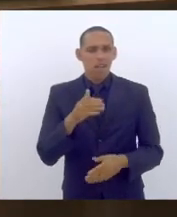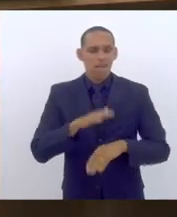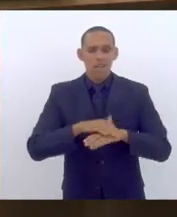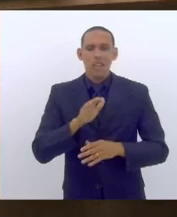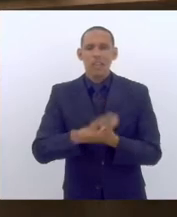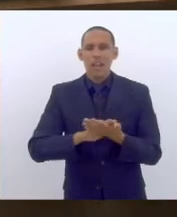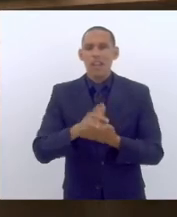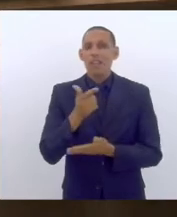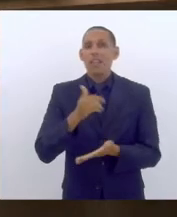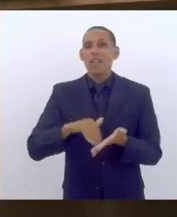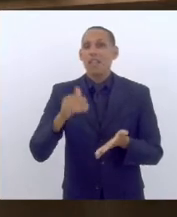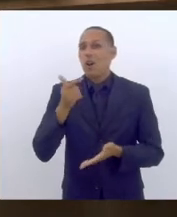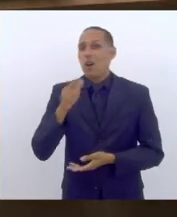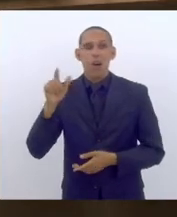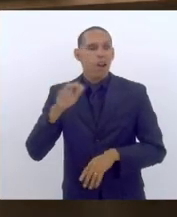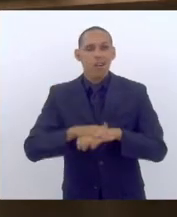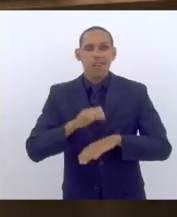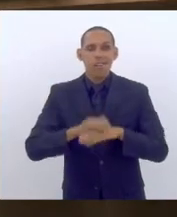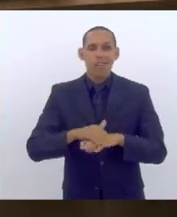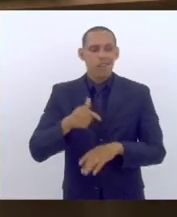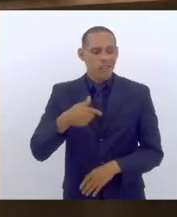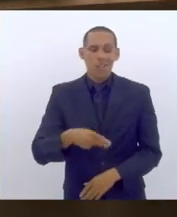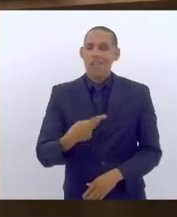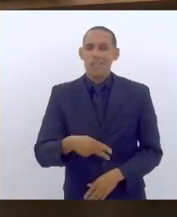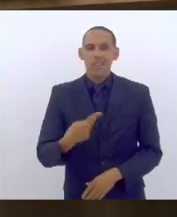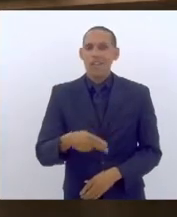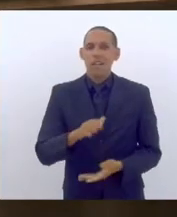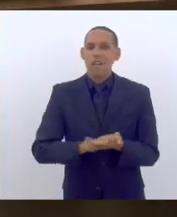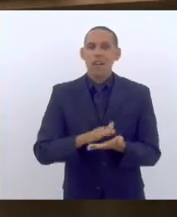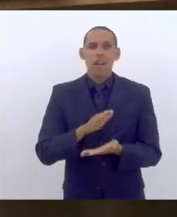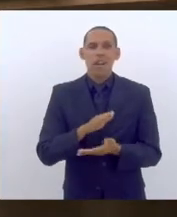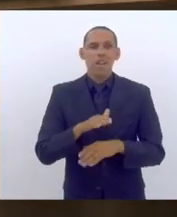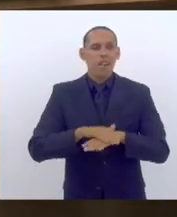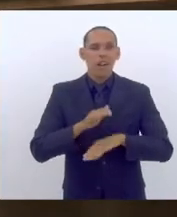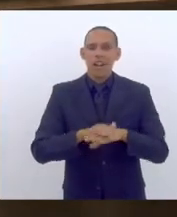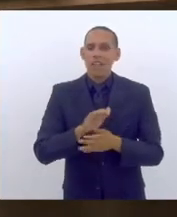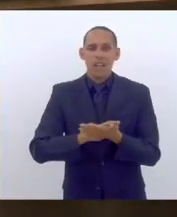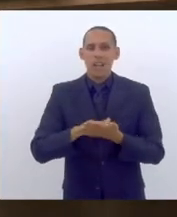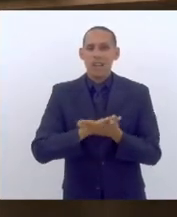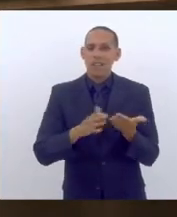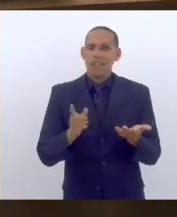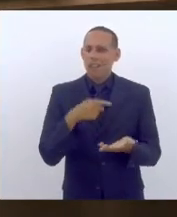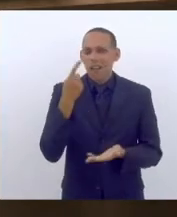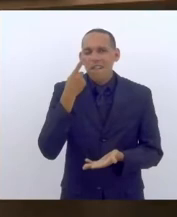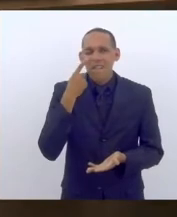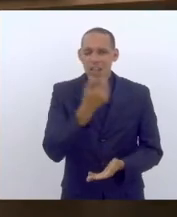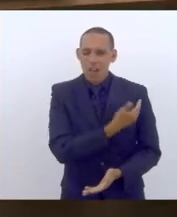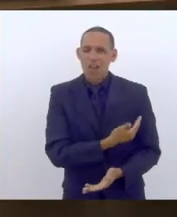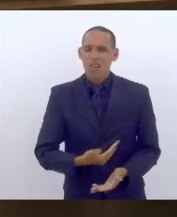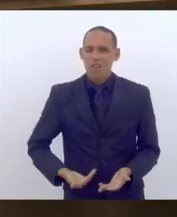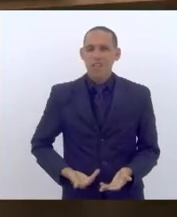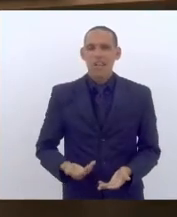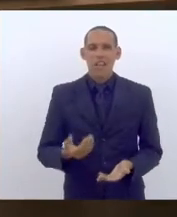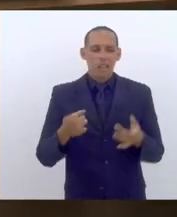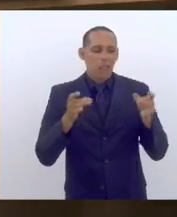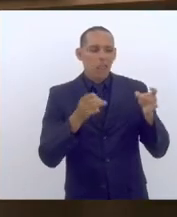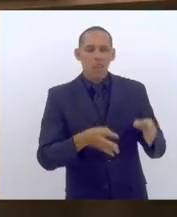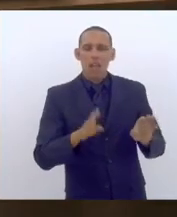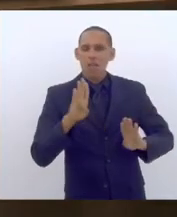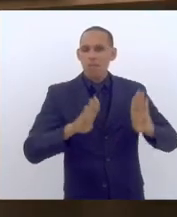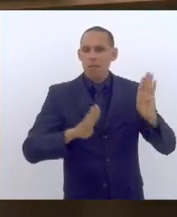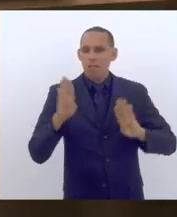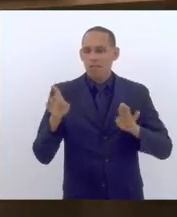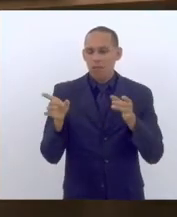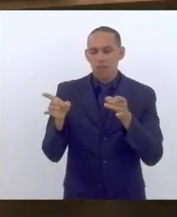fizeram é engraçado que a gente vê nesse governo Deputado Leonardo muitas vezes Abrir em mão de licitação Abrir